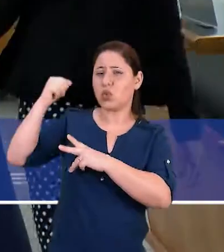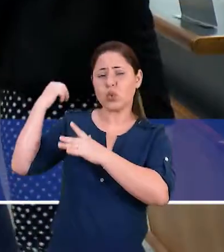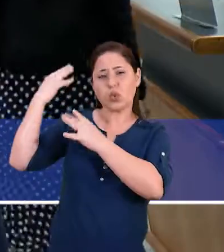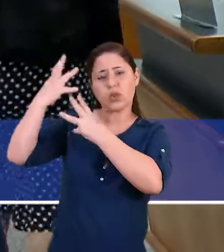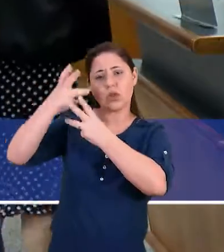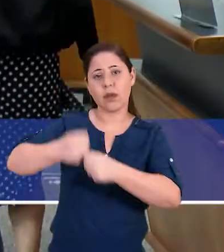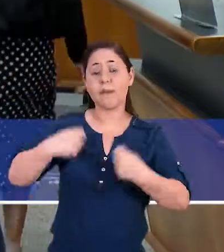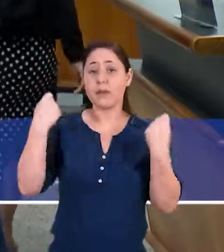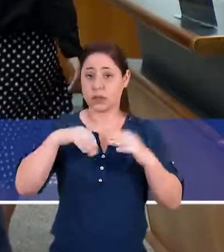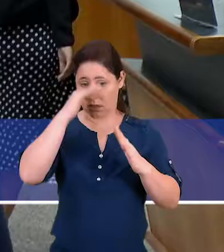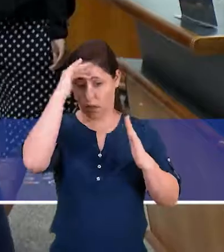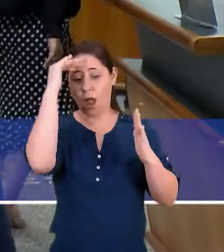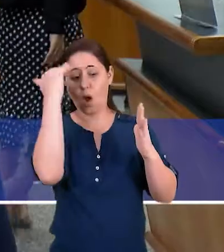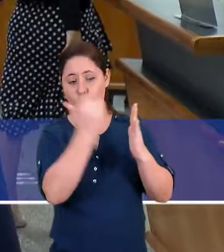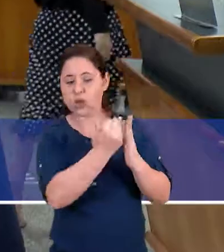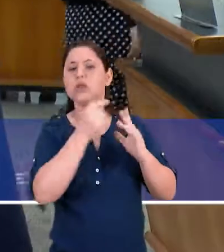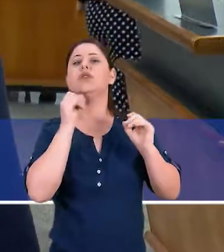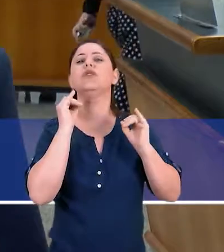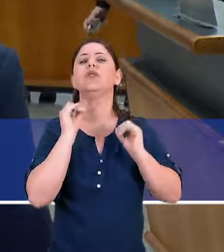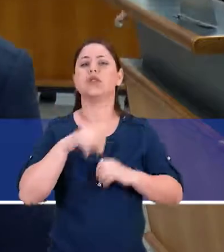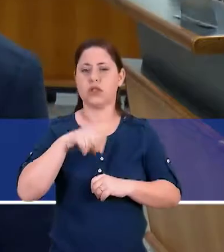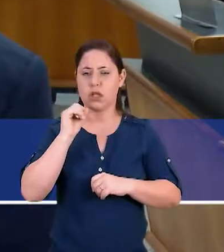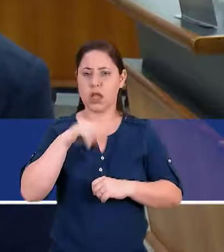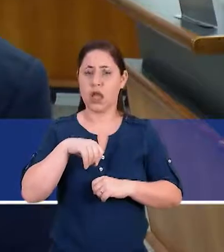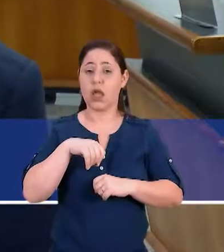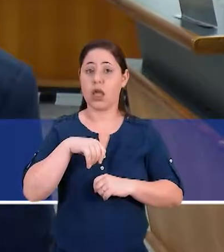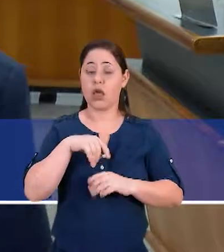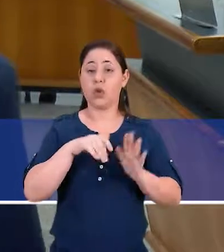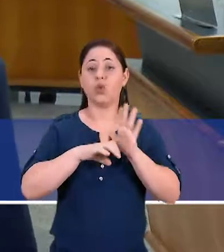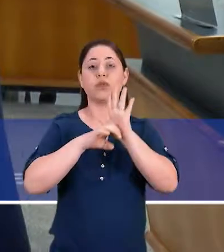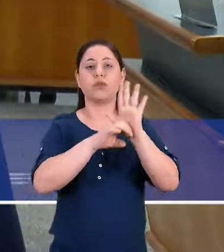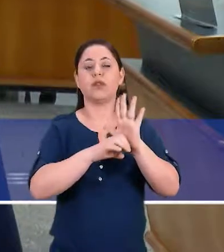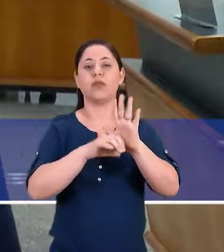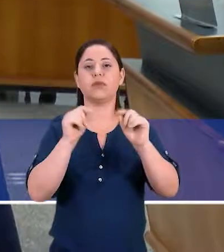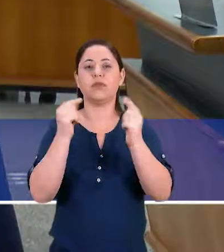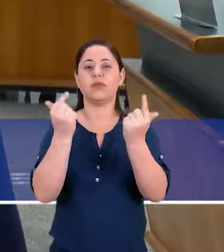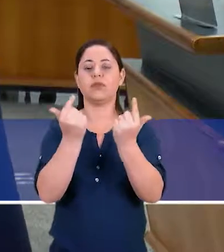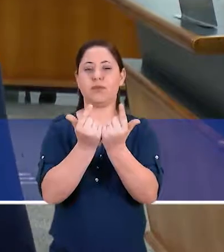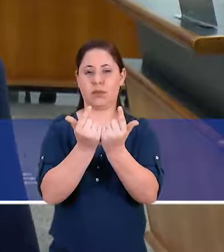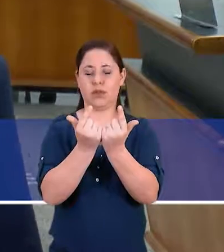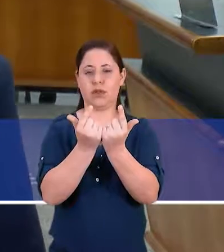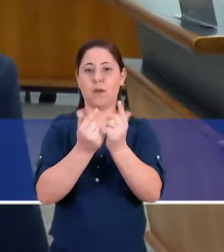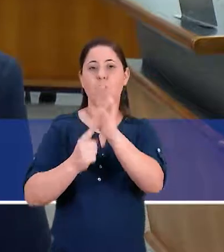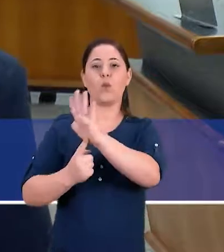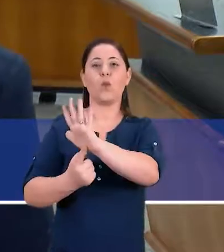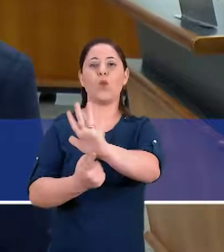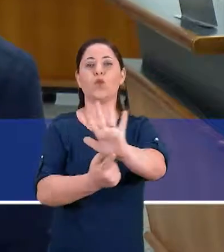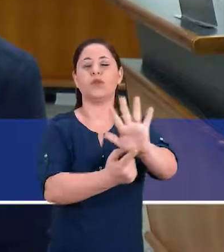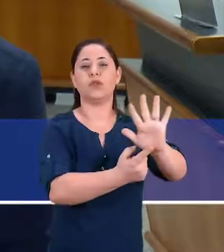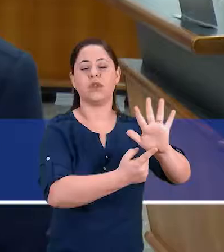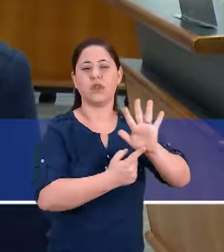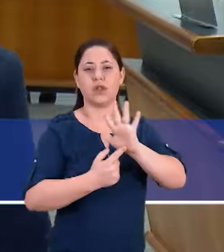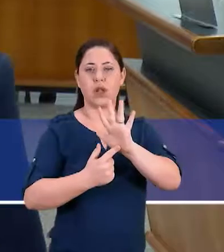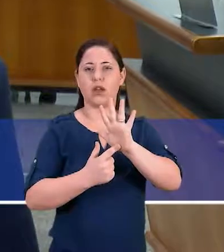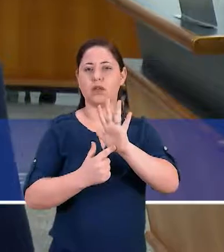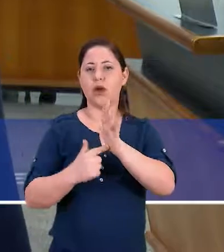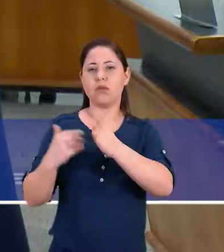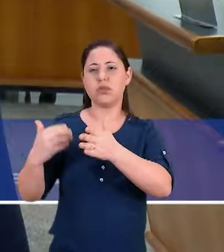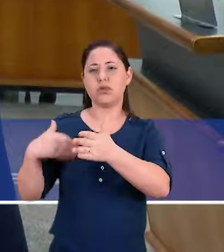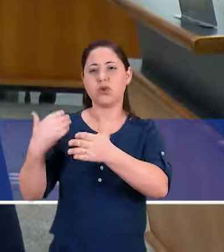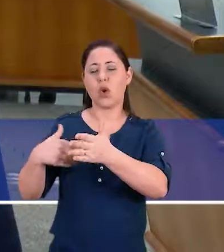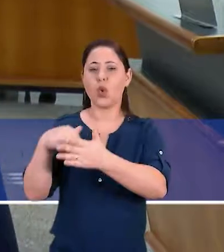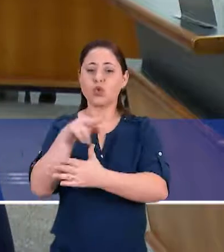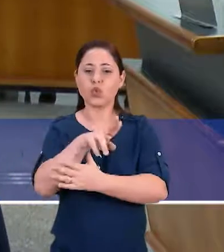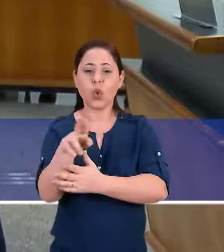bons frutos, ela deve ser reconhecida sim. E esse exemplo que a Assembleia Legislativa está dando, essa